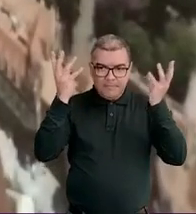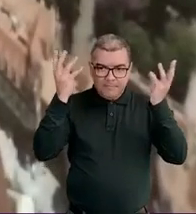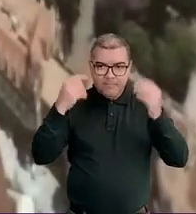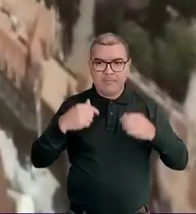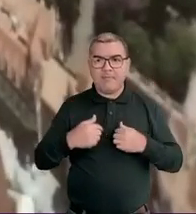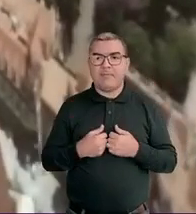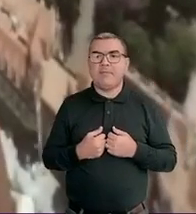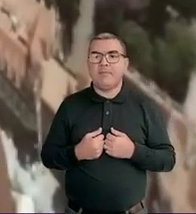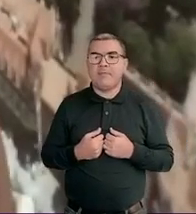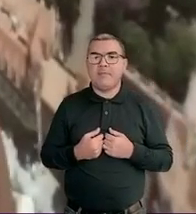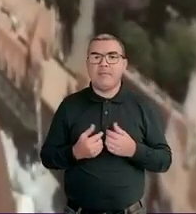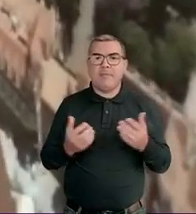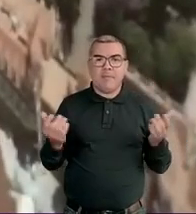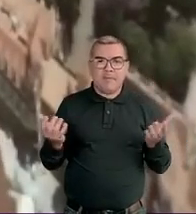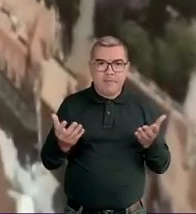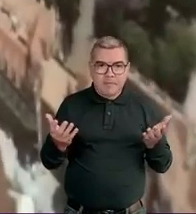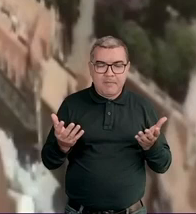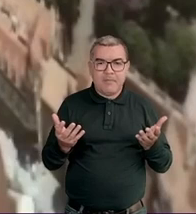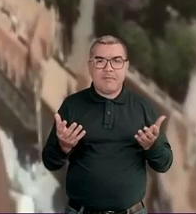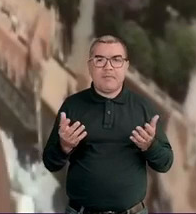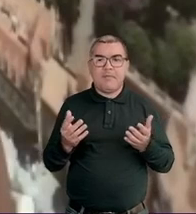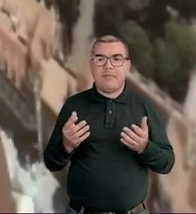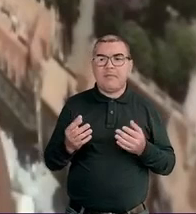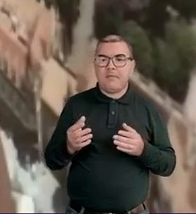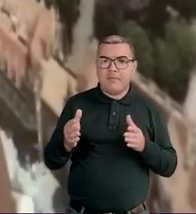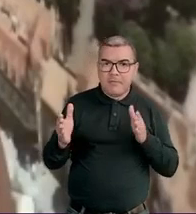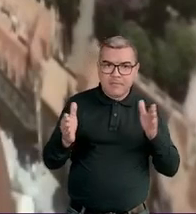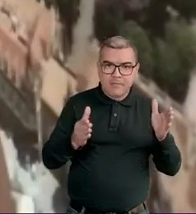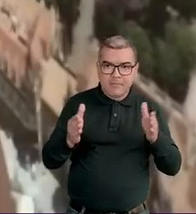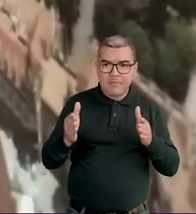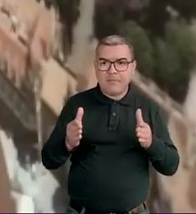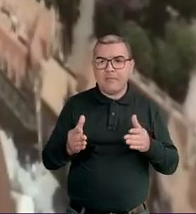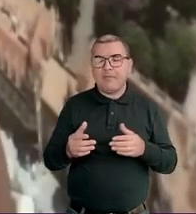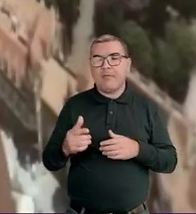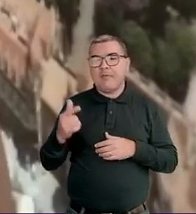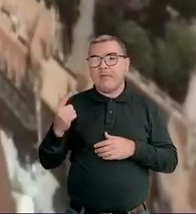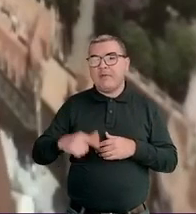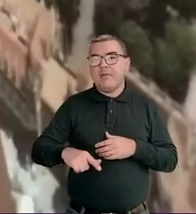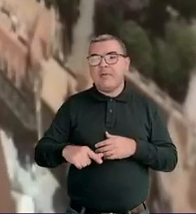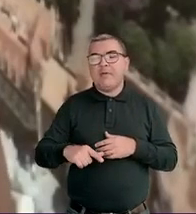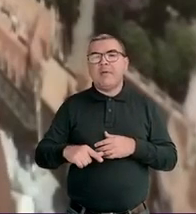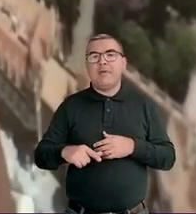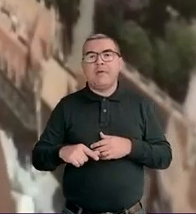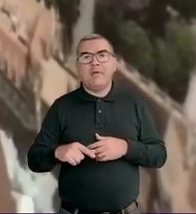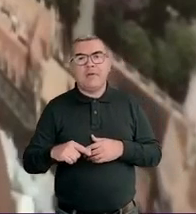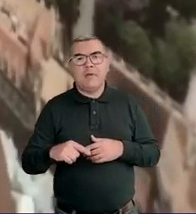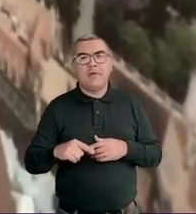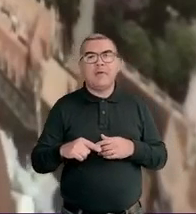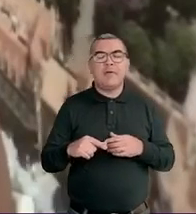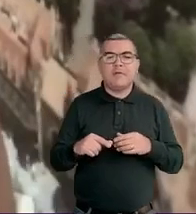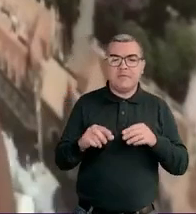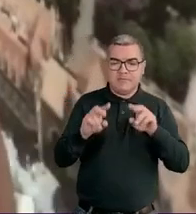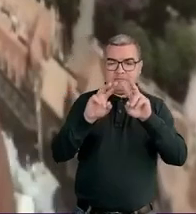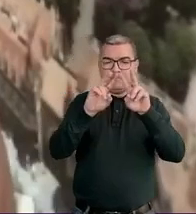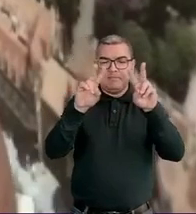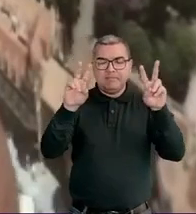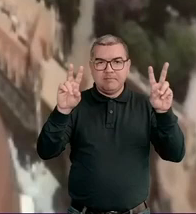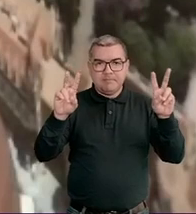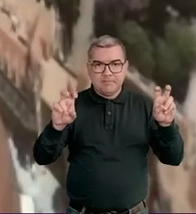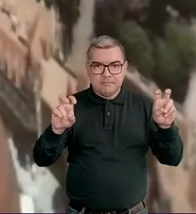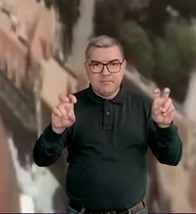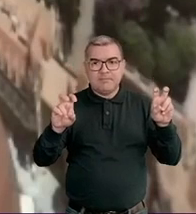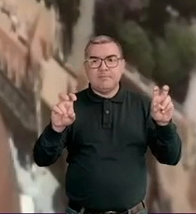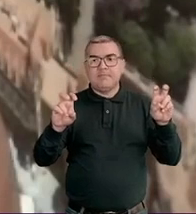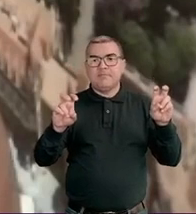moderar essa sessão de oncohematologia que vai abordar um